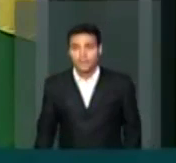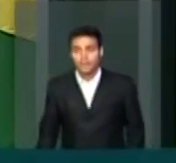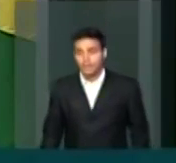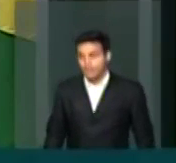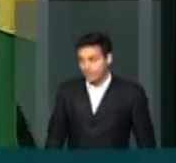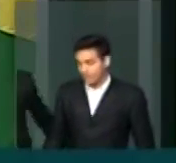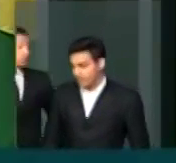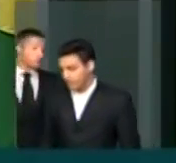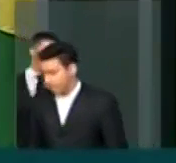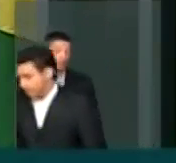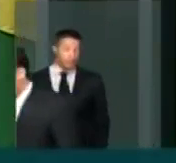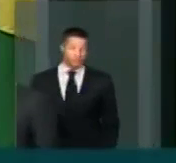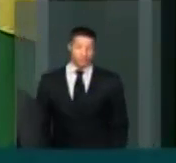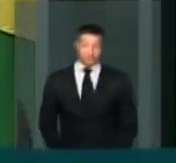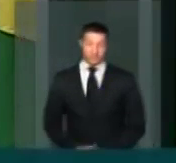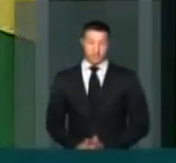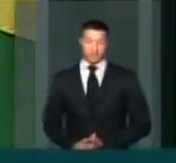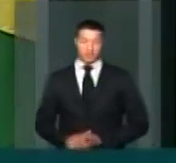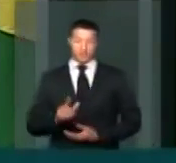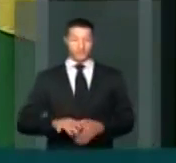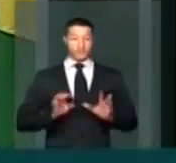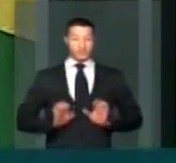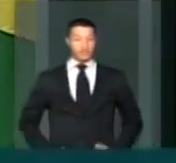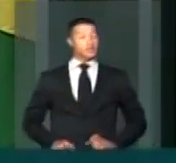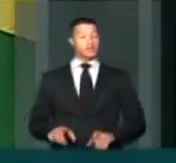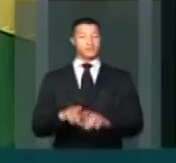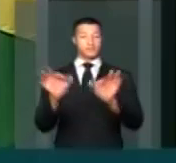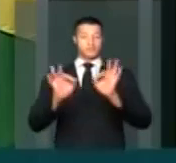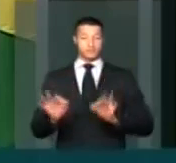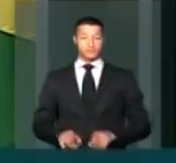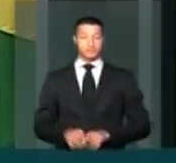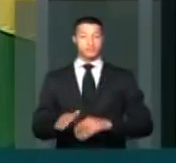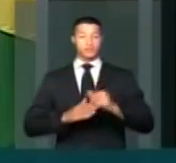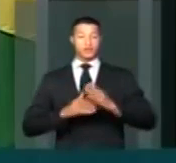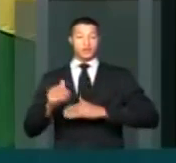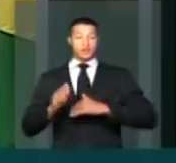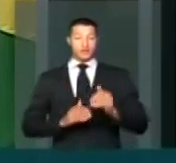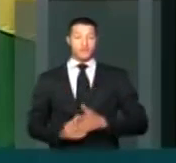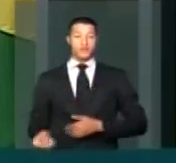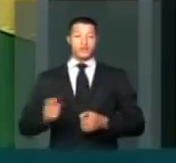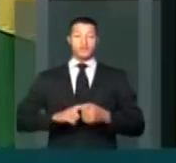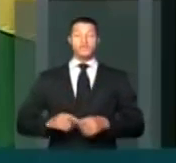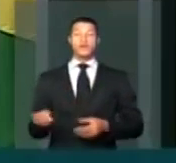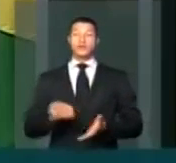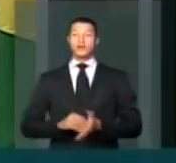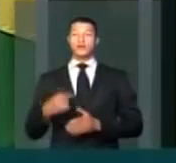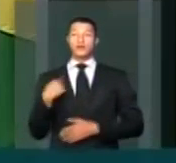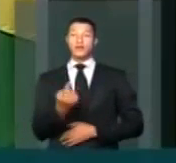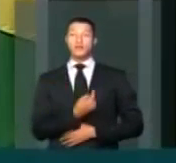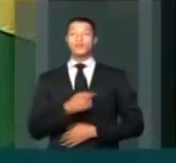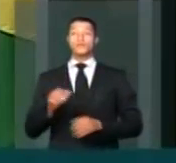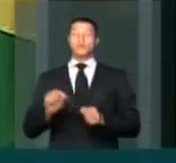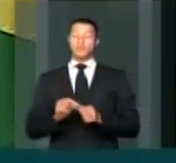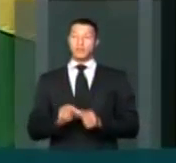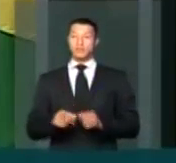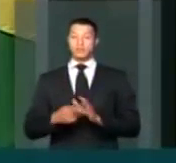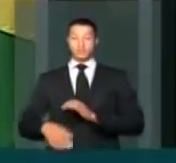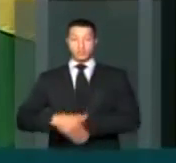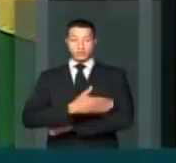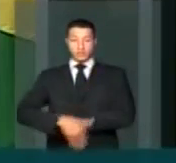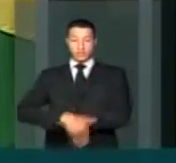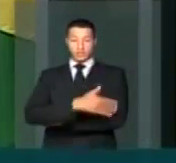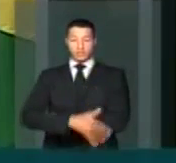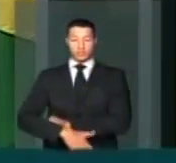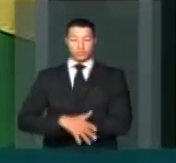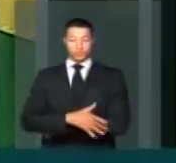reformas institucionais, éticas e estruturais, sobre cuja urgência as urnas e as ruas bradaram